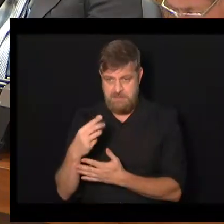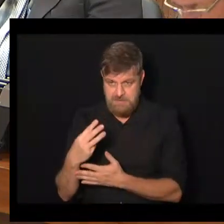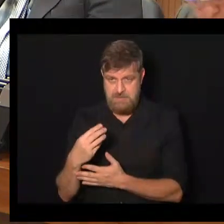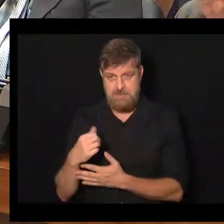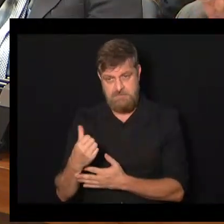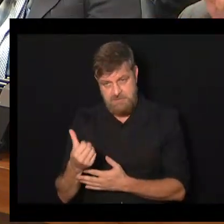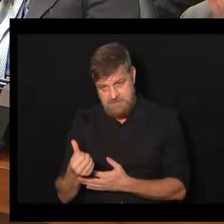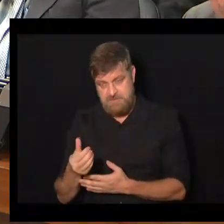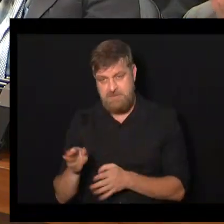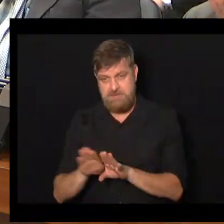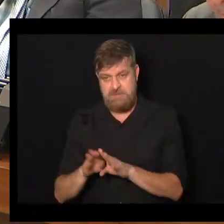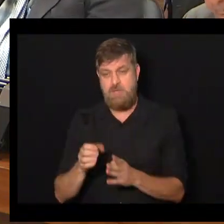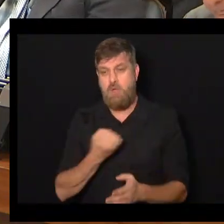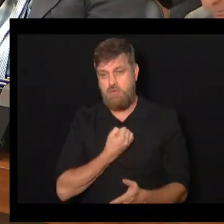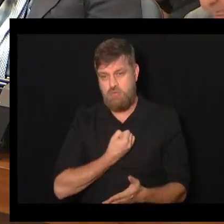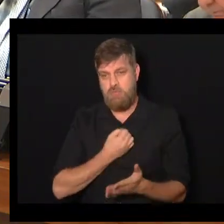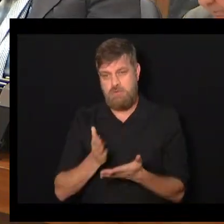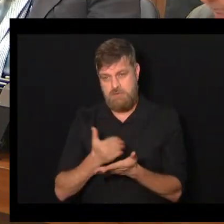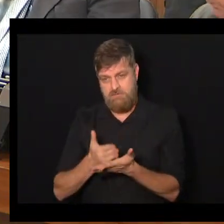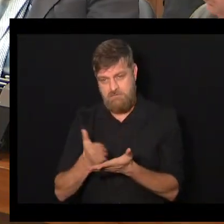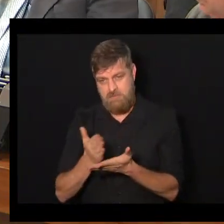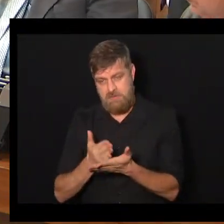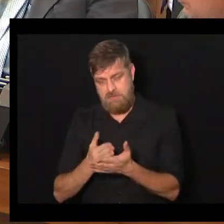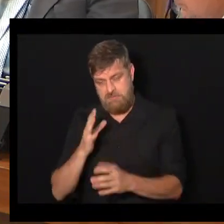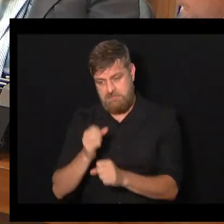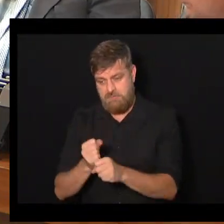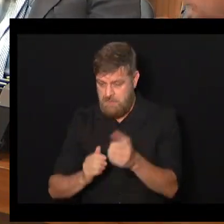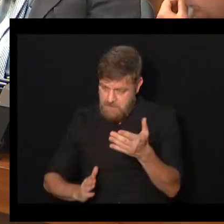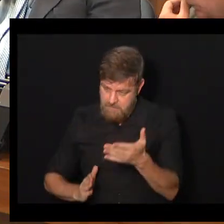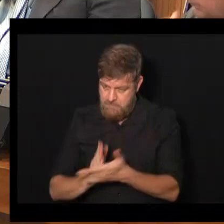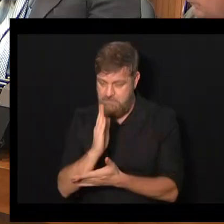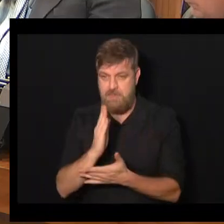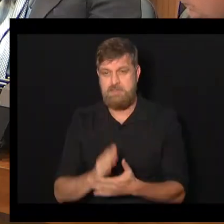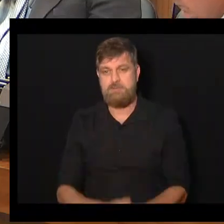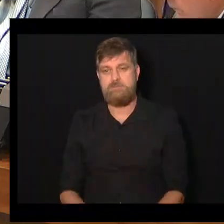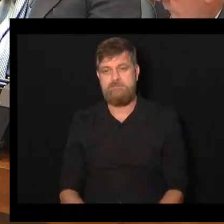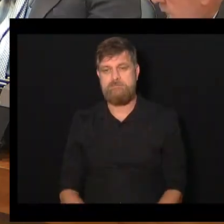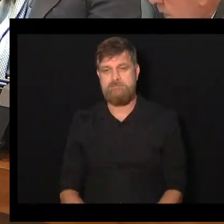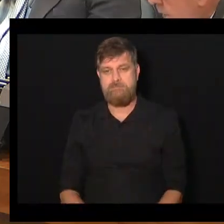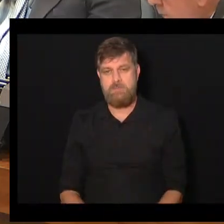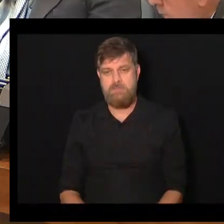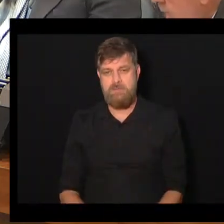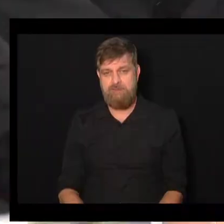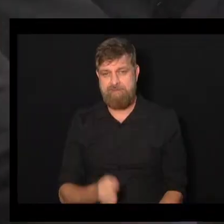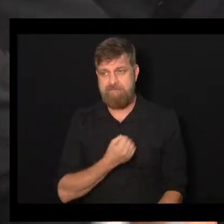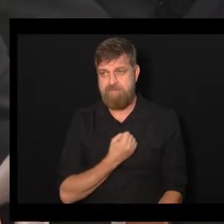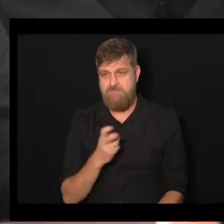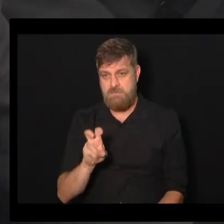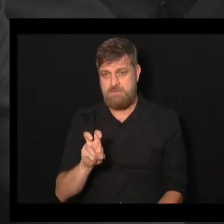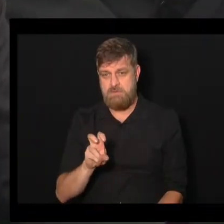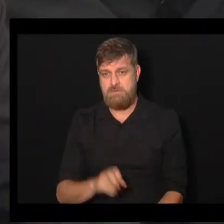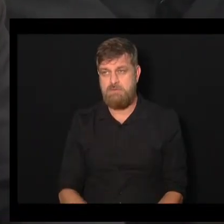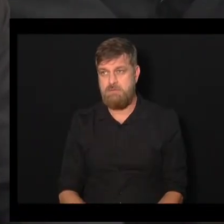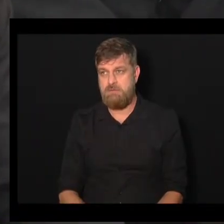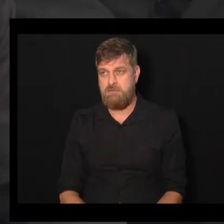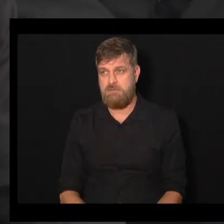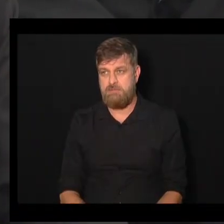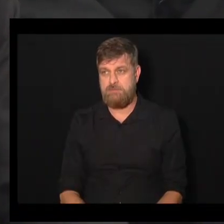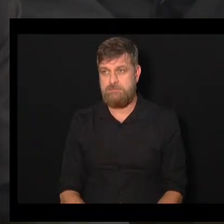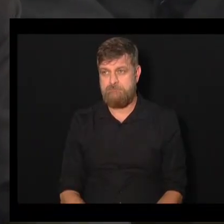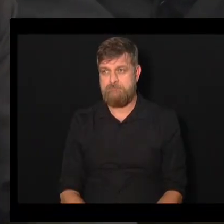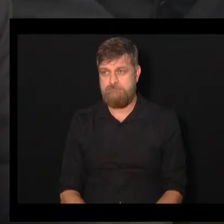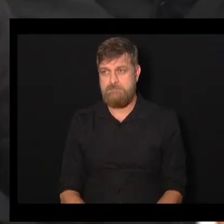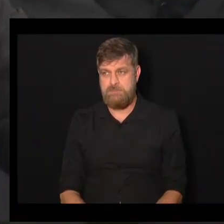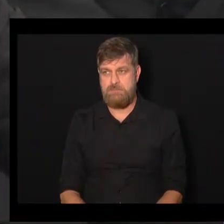160, 172 e 173 estão aprovadas. Item 5º.